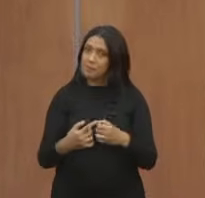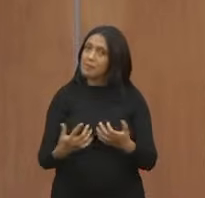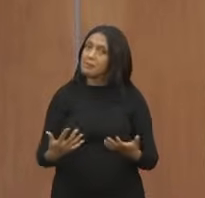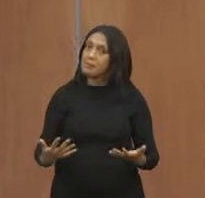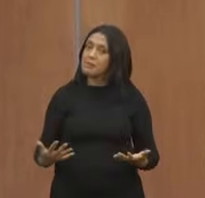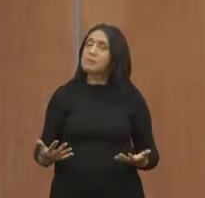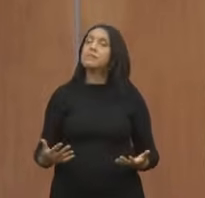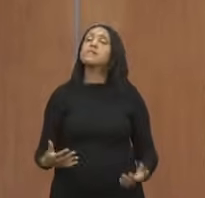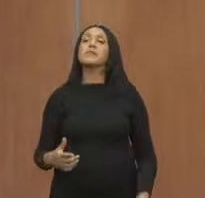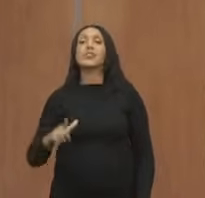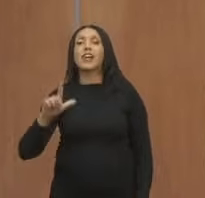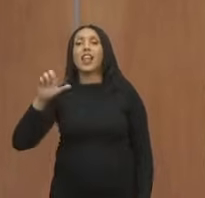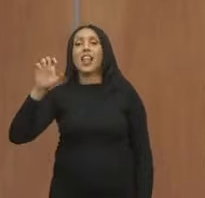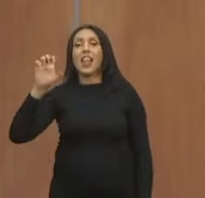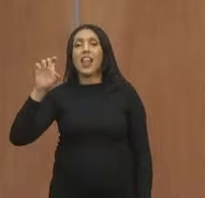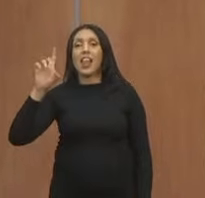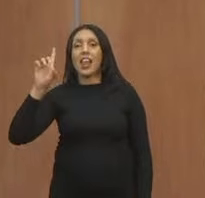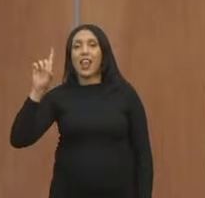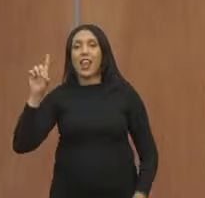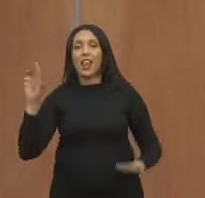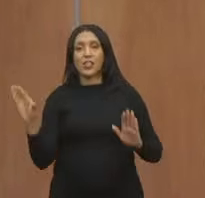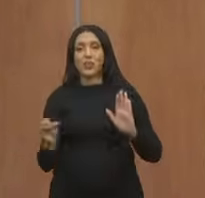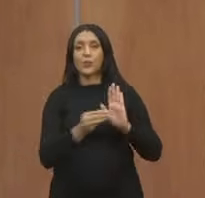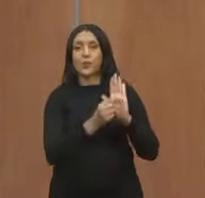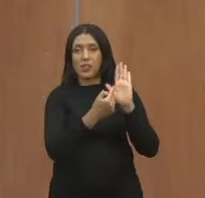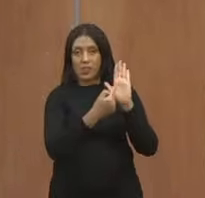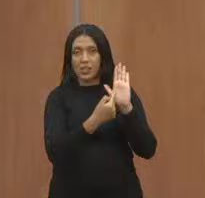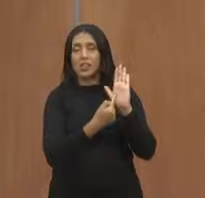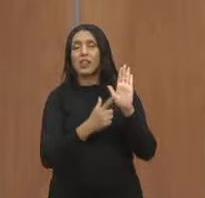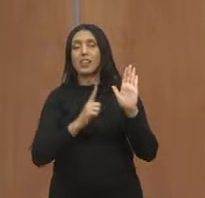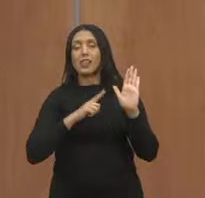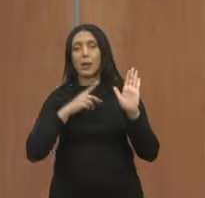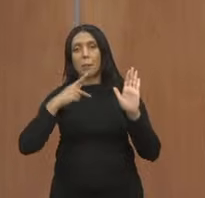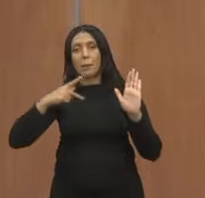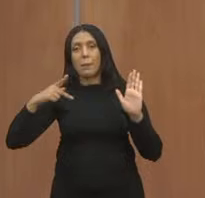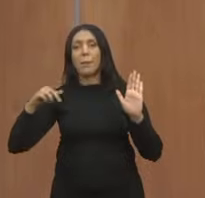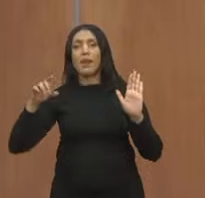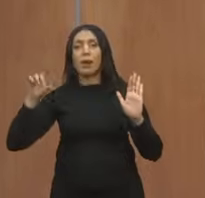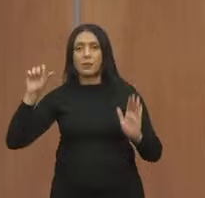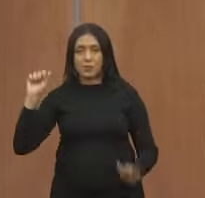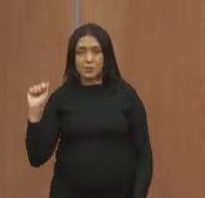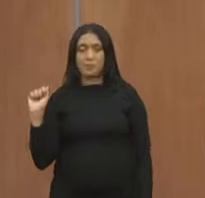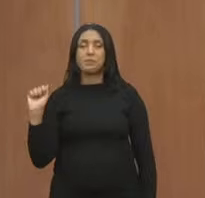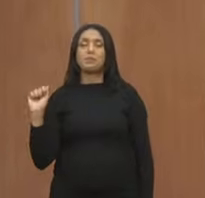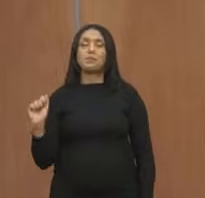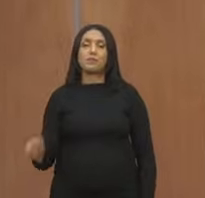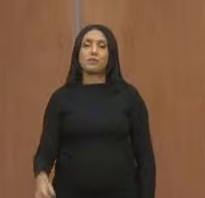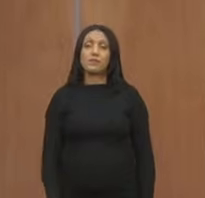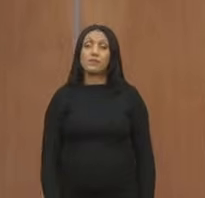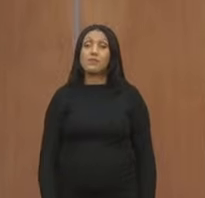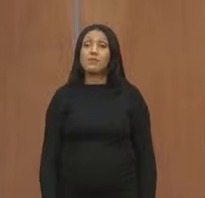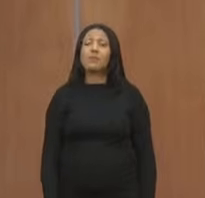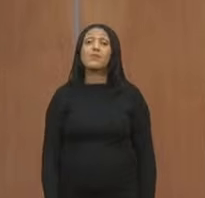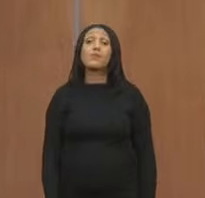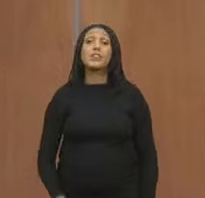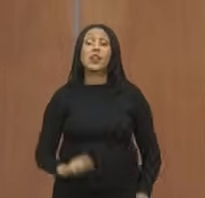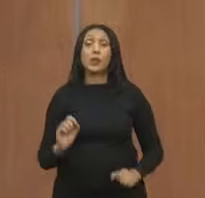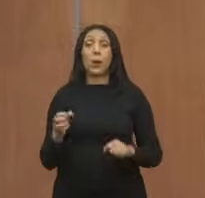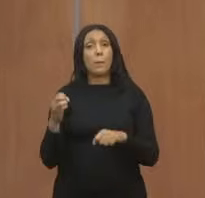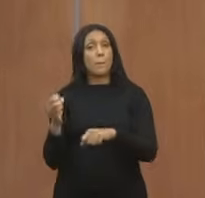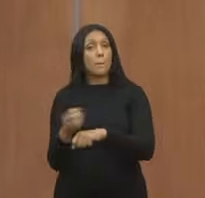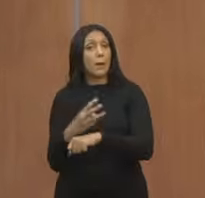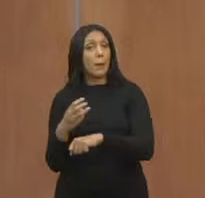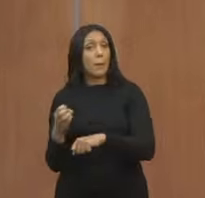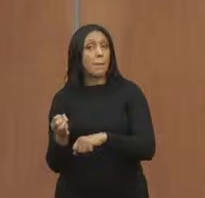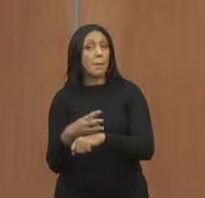aqui previsto no PPA. Tudo previsto aqui, direta e indiretamente. E também a modernização dos canais de